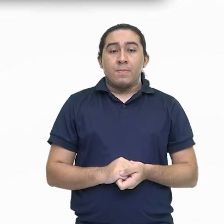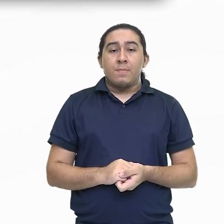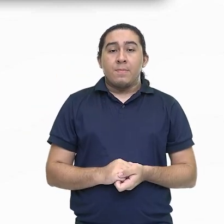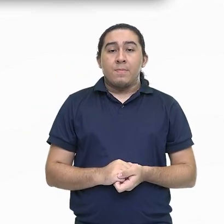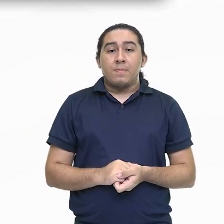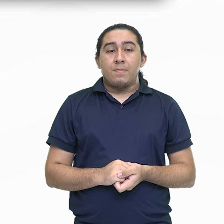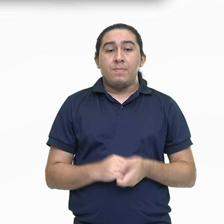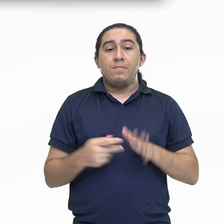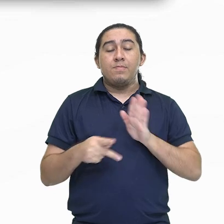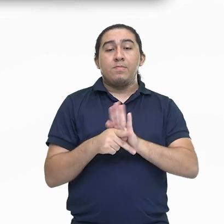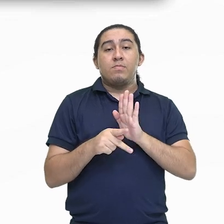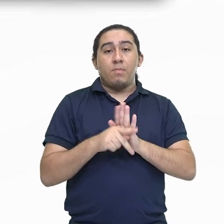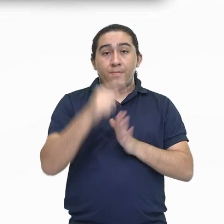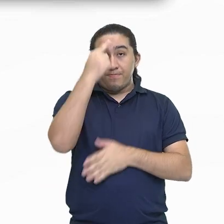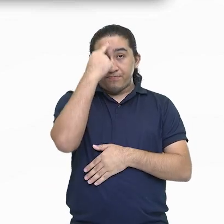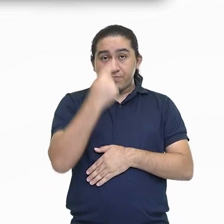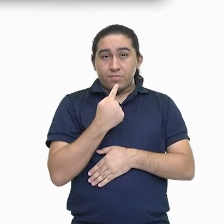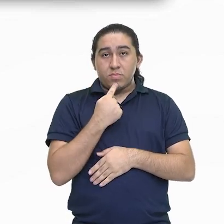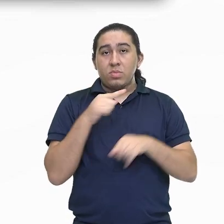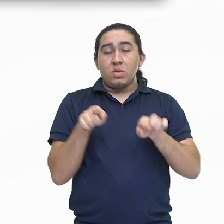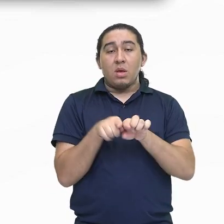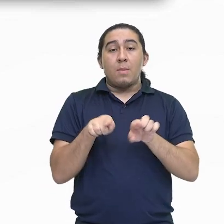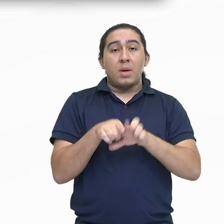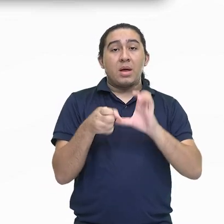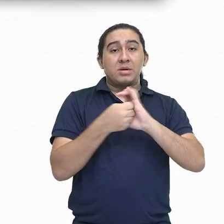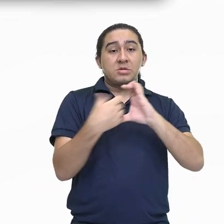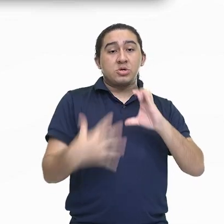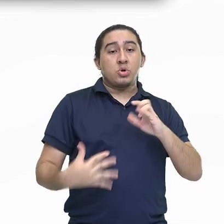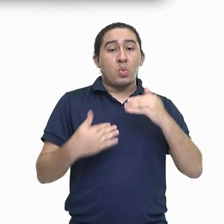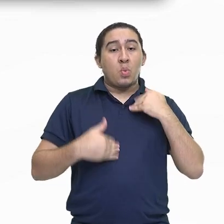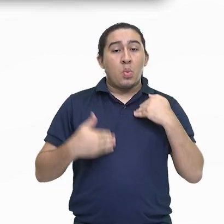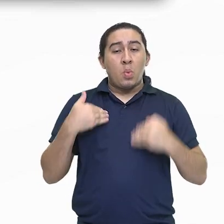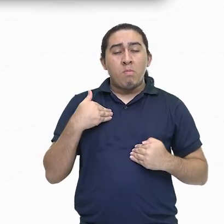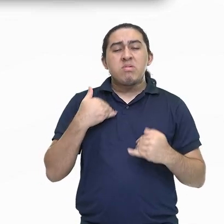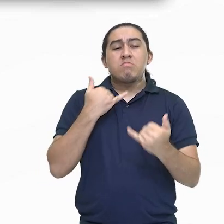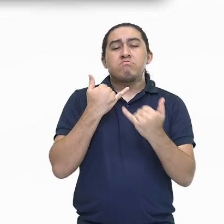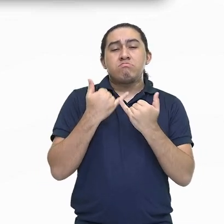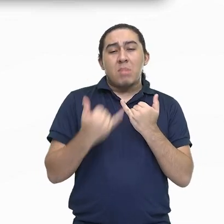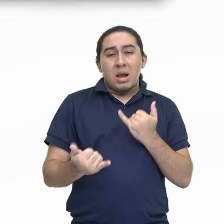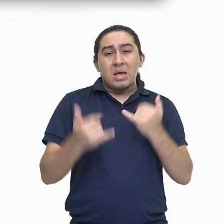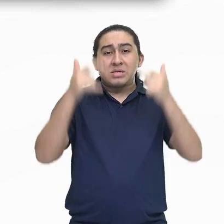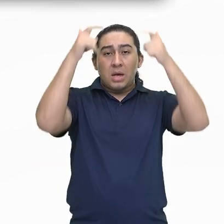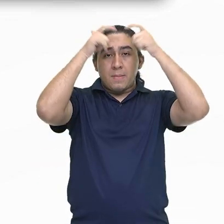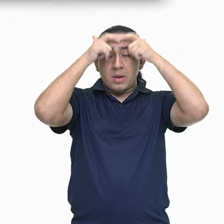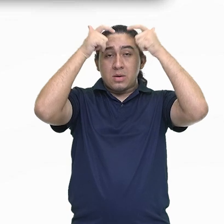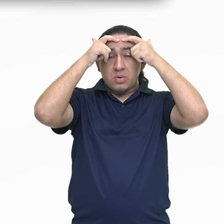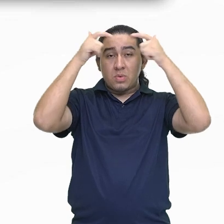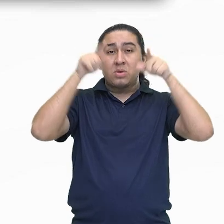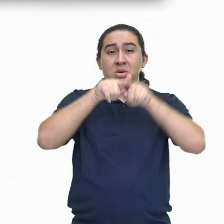face e da estrutura física muito parecido com o dos imperadores e dos homens